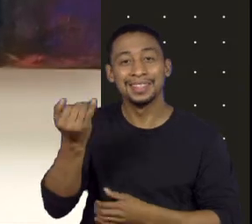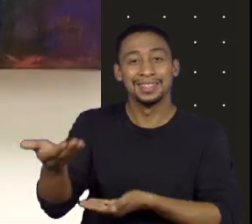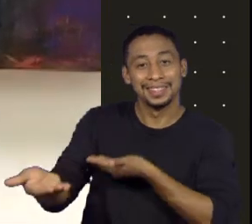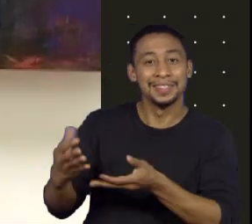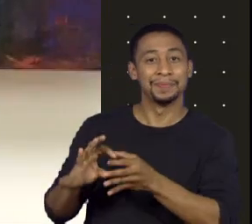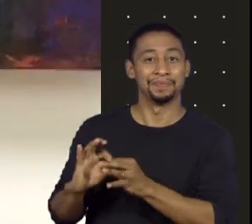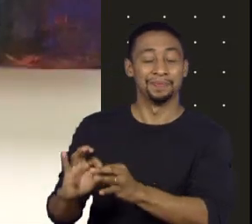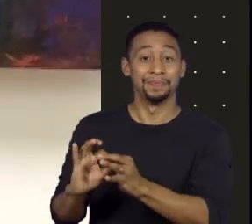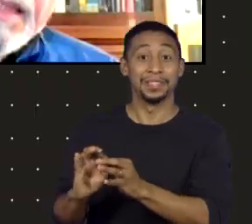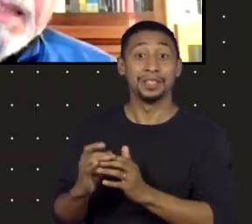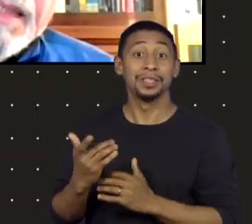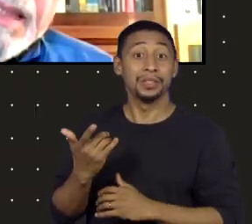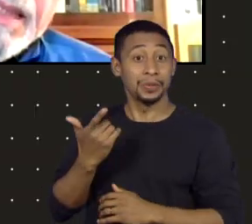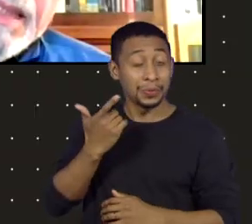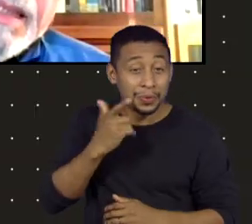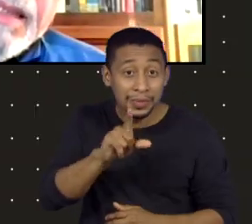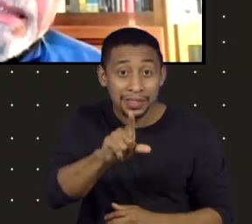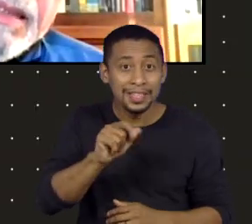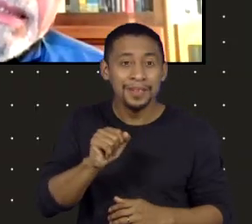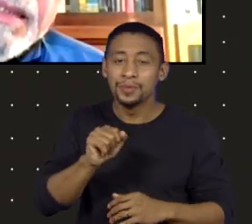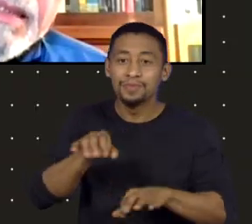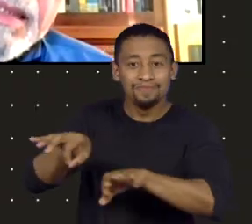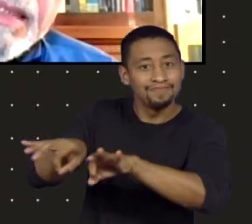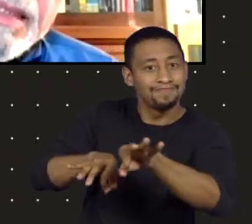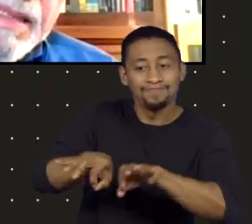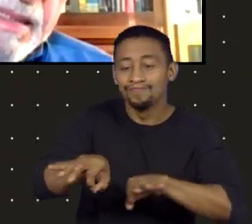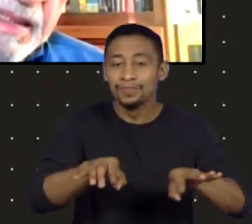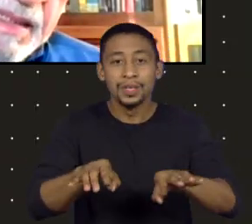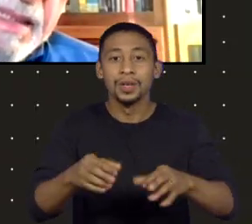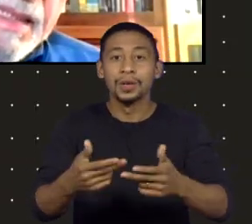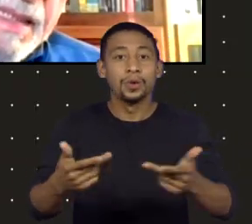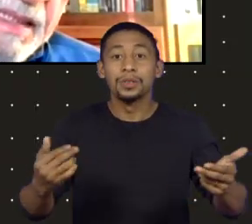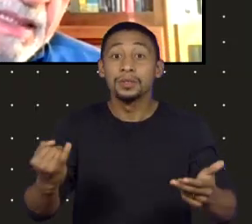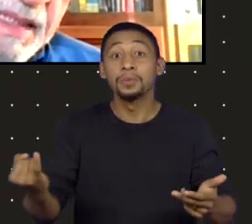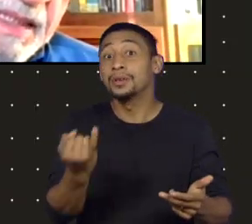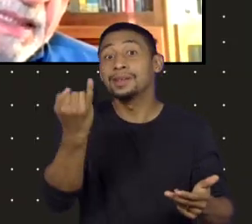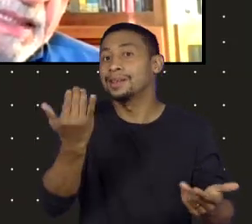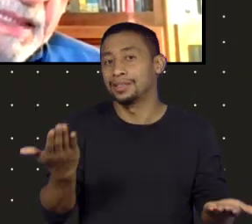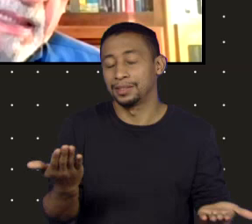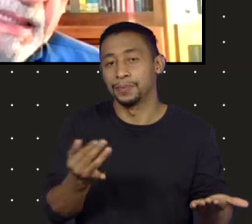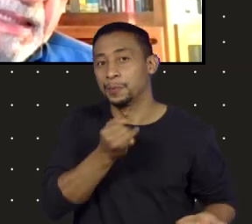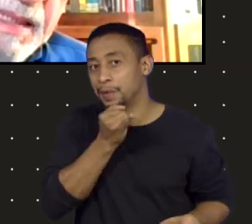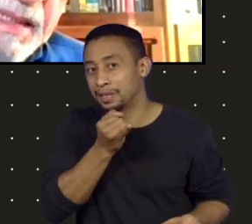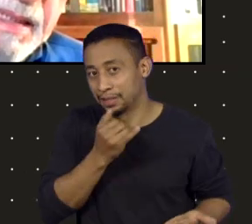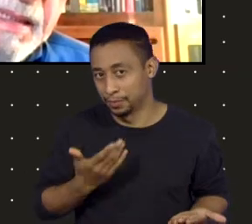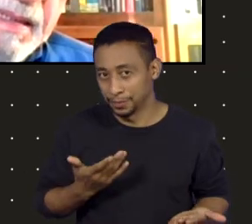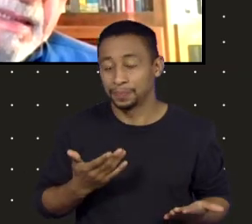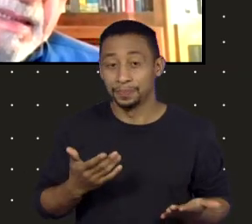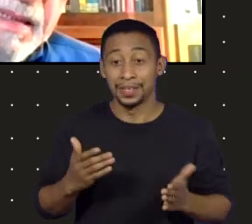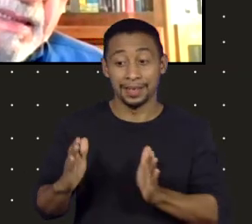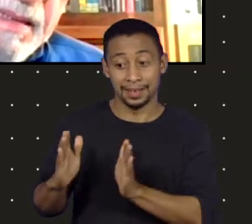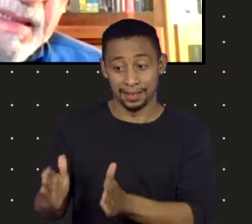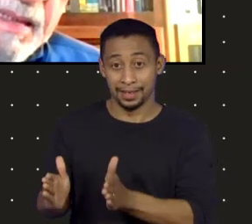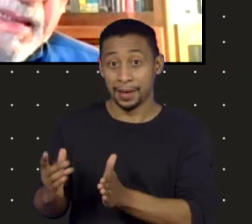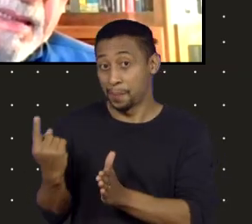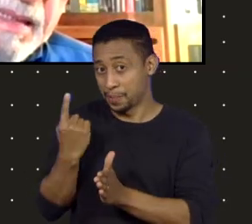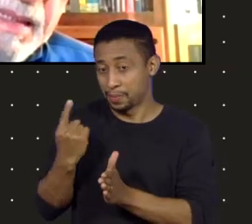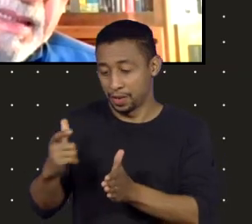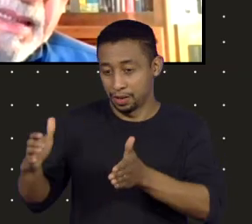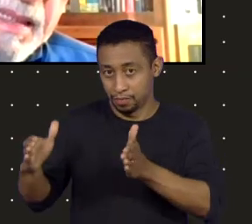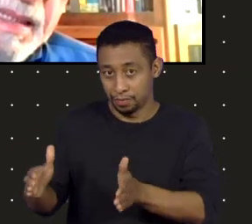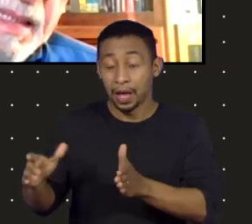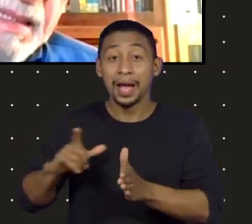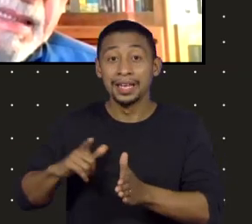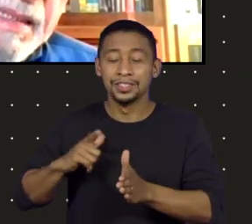essa aliança porque nós conseguimos coisas fundamentais para os fascículos. Por exemplo, nós queríamos lançar na primeira série um fascículo